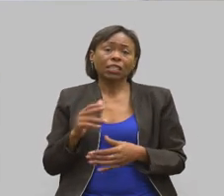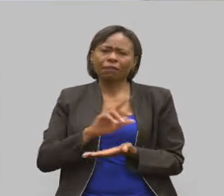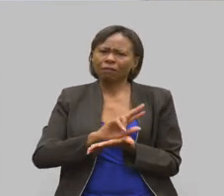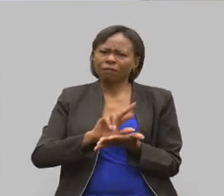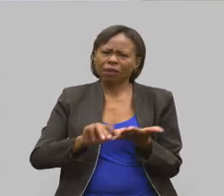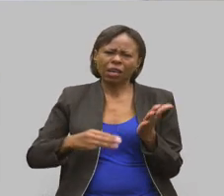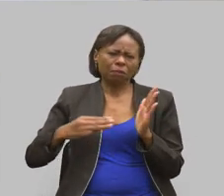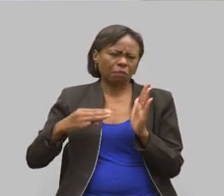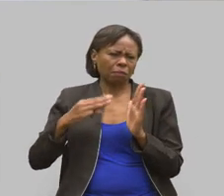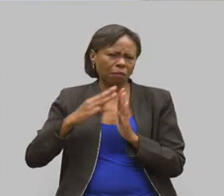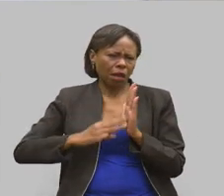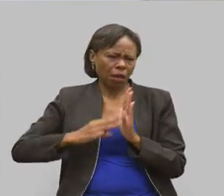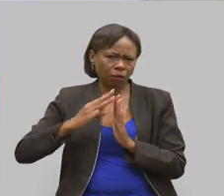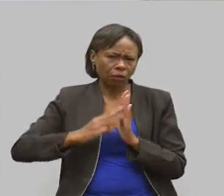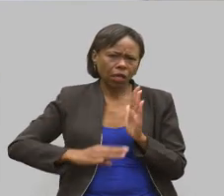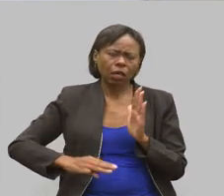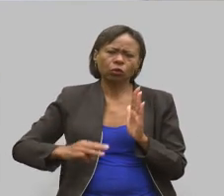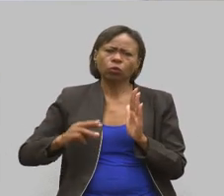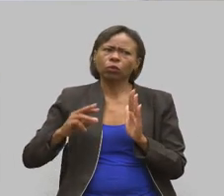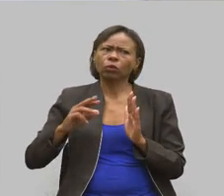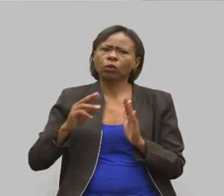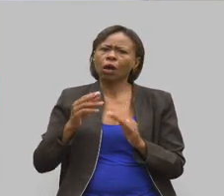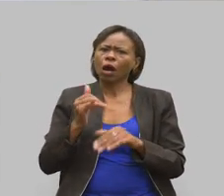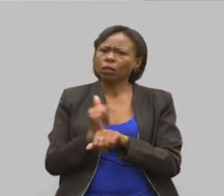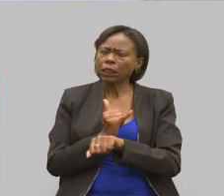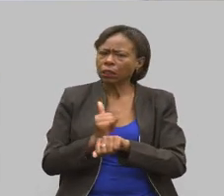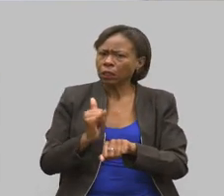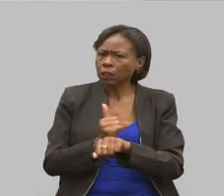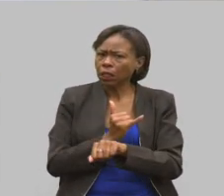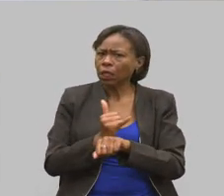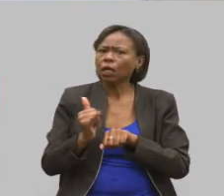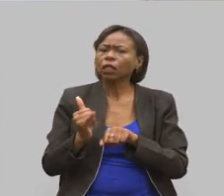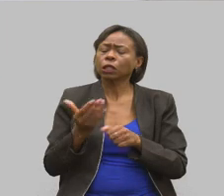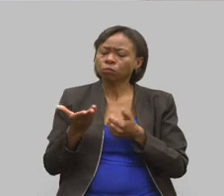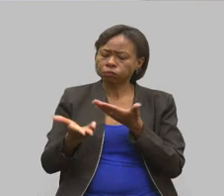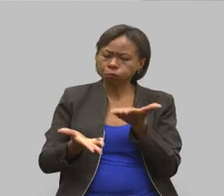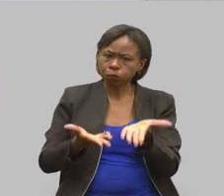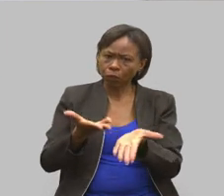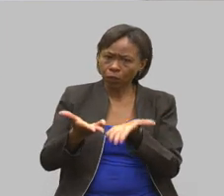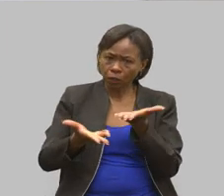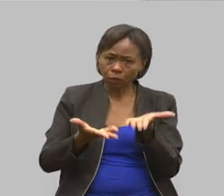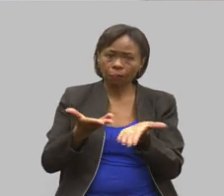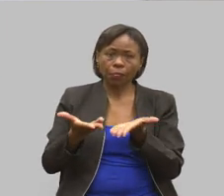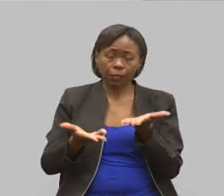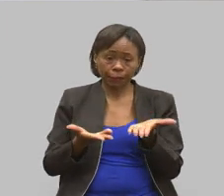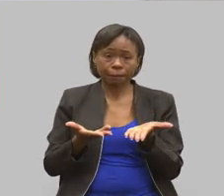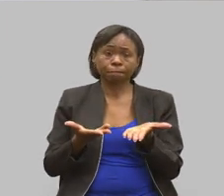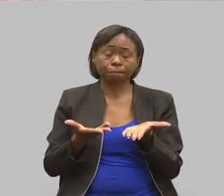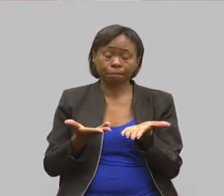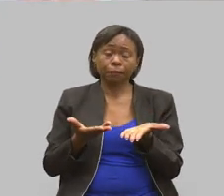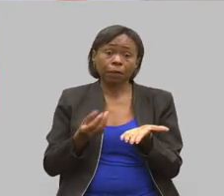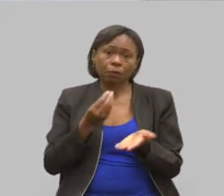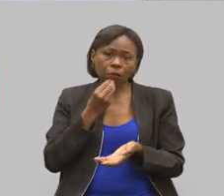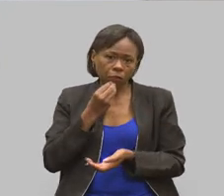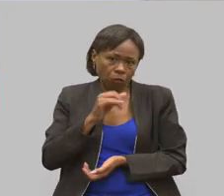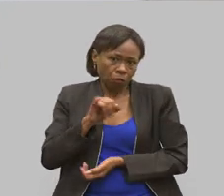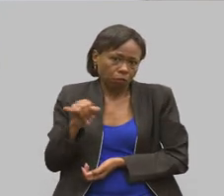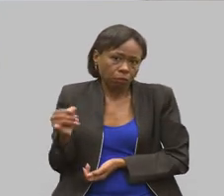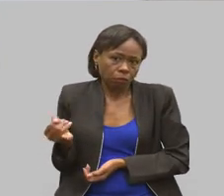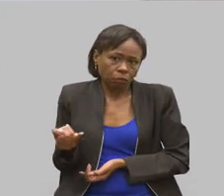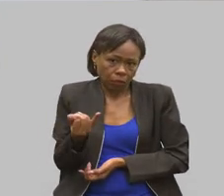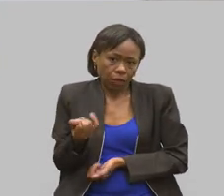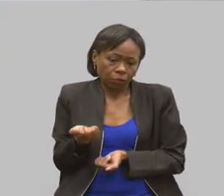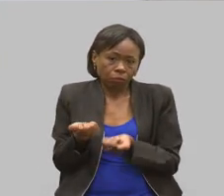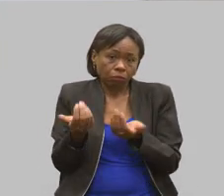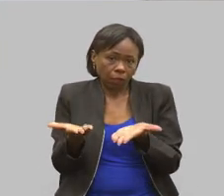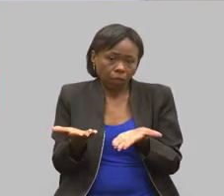recursos abordagens para oferecer para esta população e uma oportunidade a gente tem falado né nós falamos do